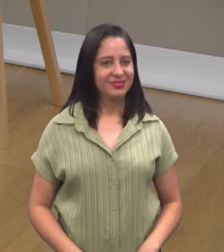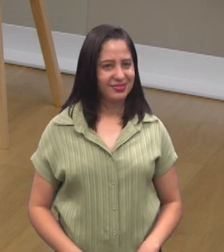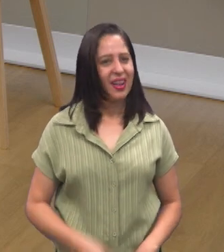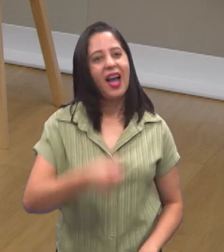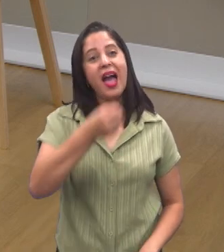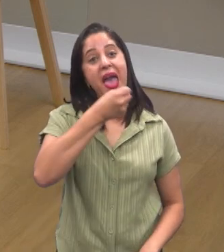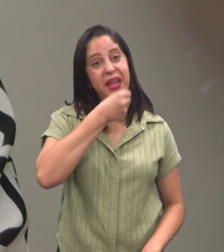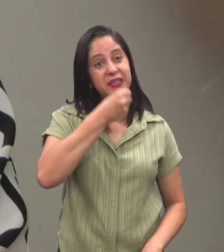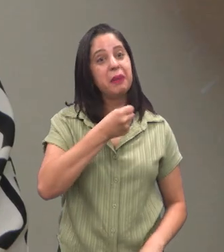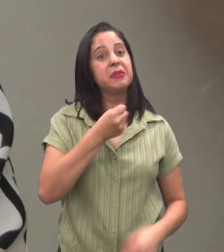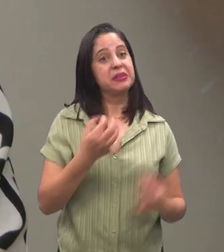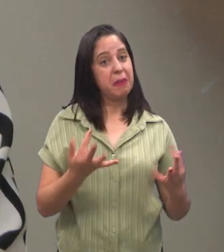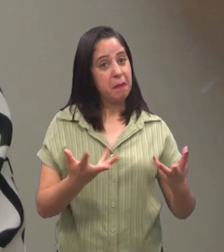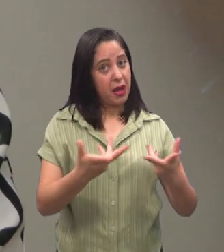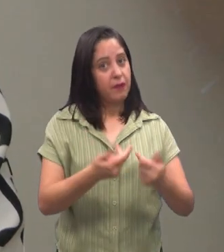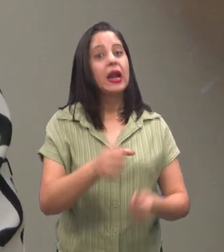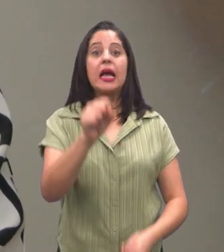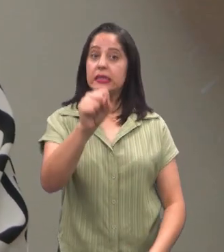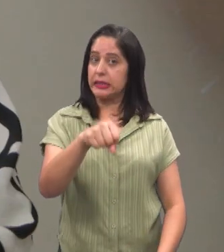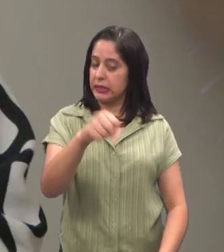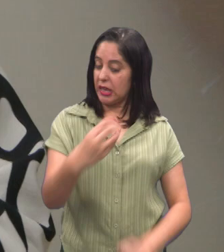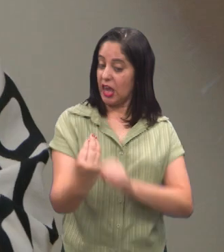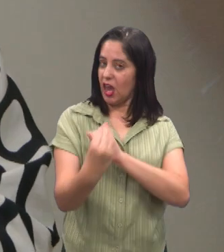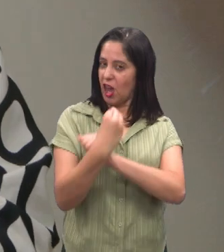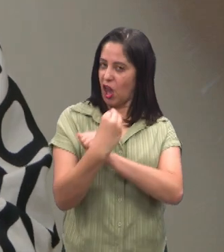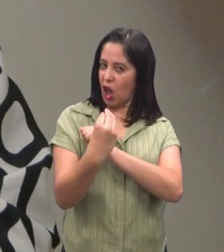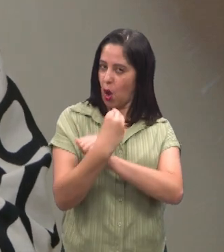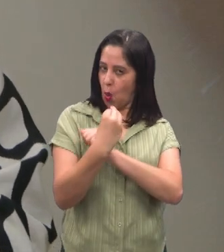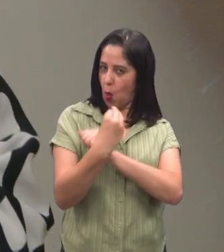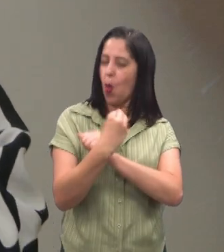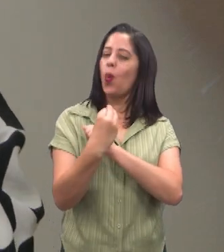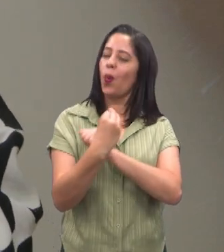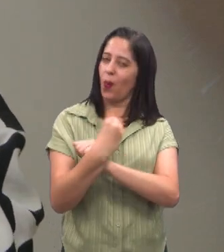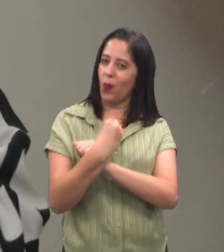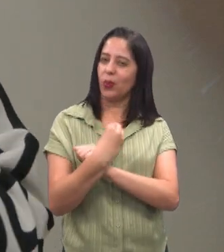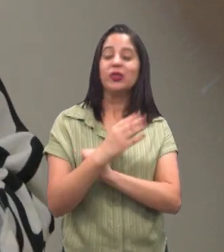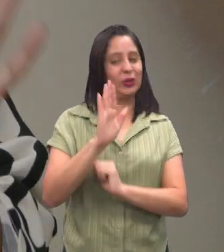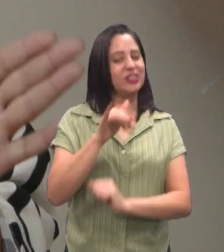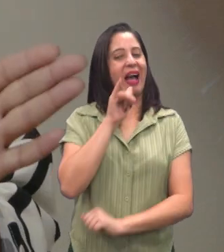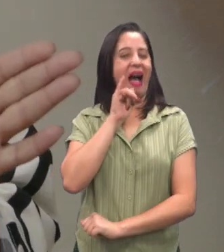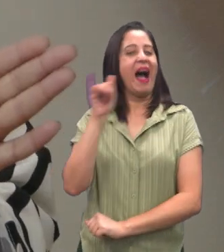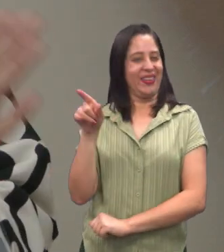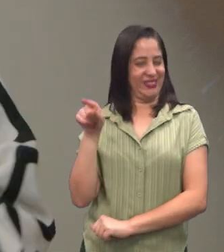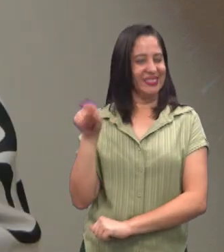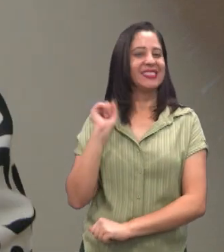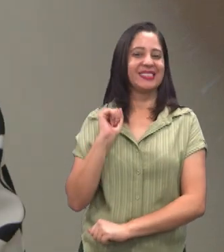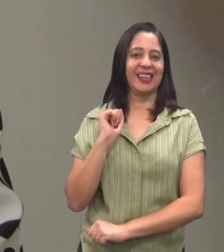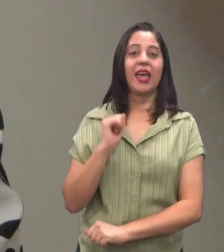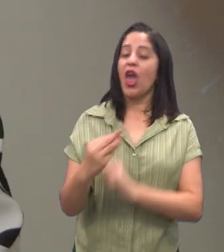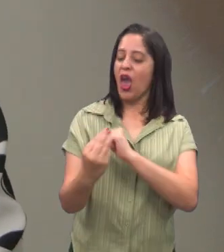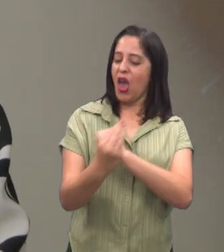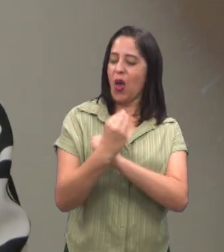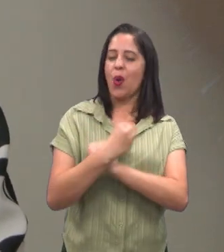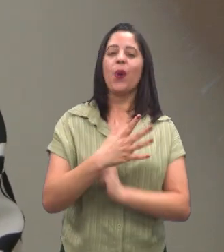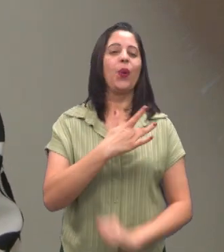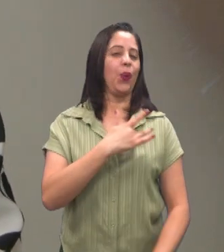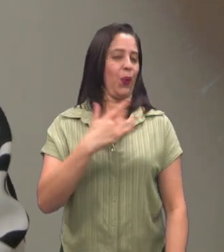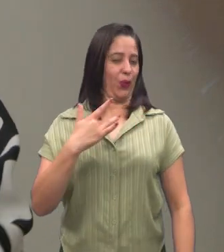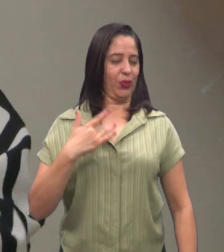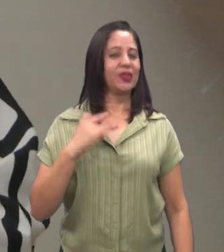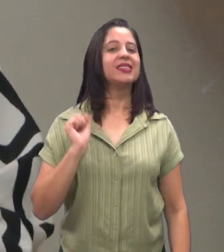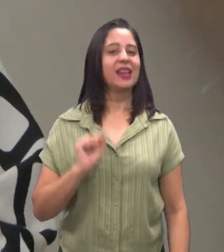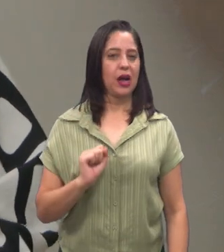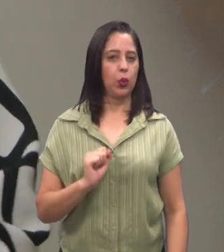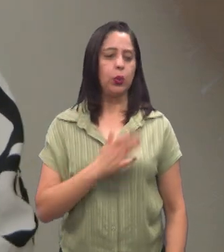Ótima reportagem, Fê. Muito obrigada, sim. Eu estou, na medida do possível, já conversei com o doutor aqui nos bastidores, cuidando da saúde do meu